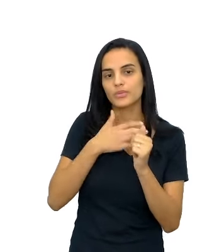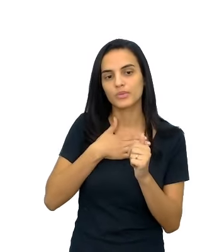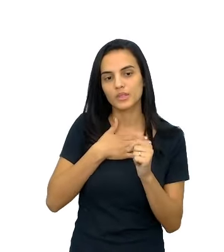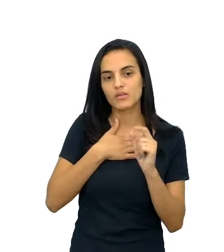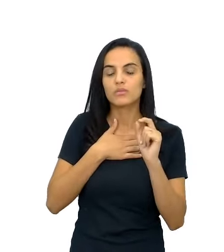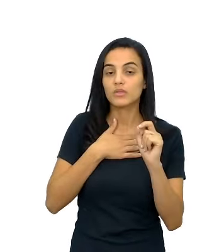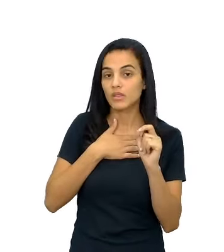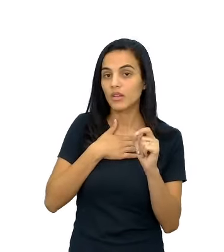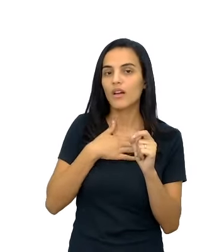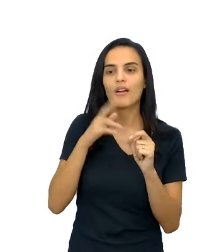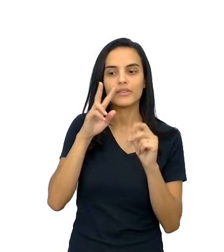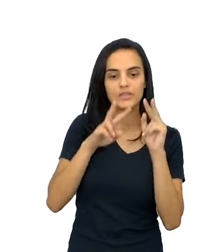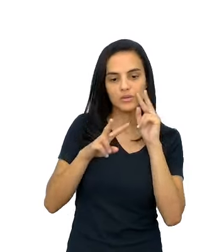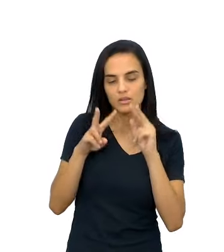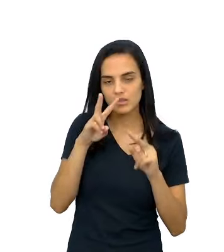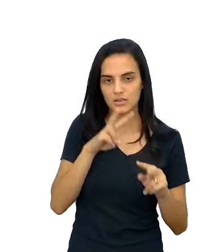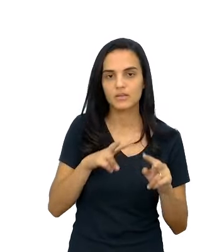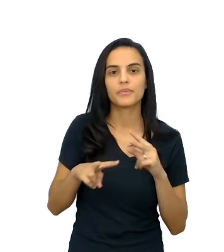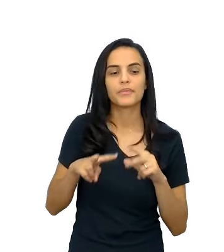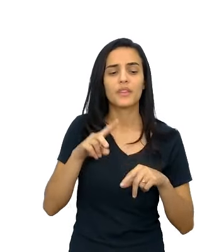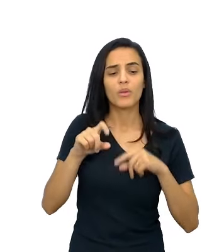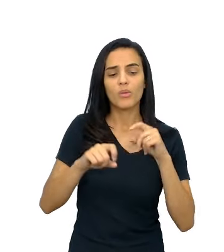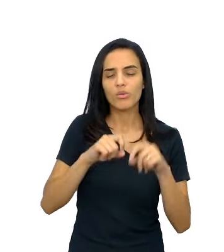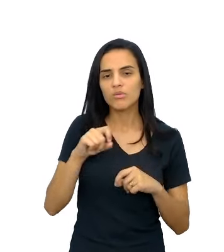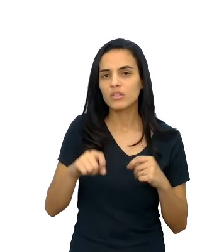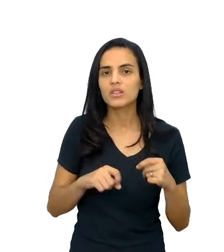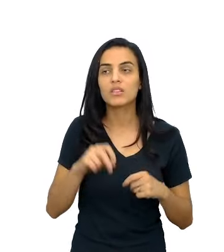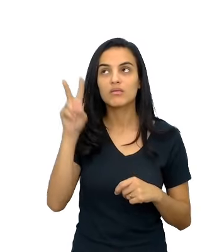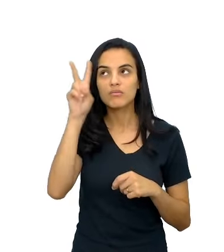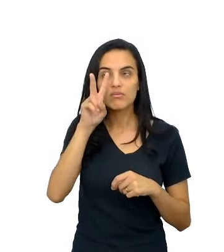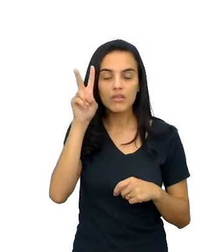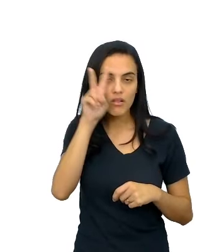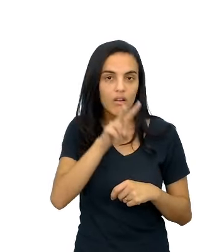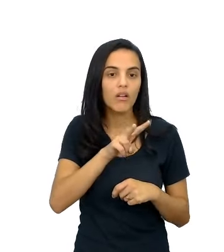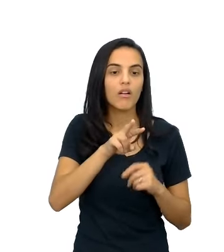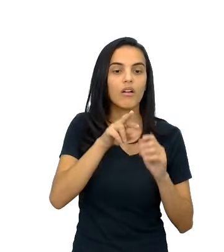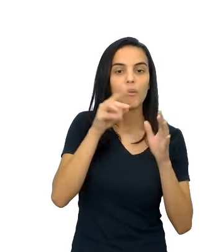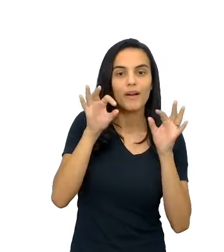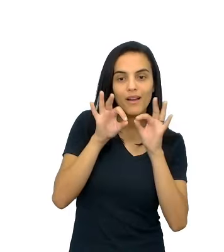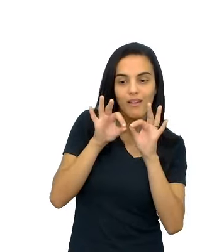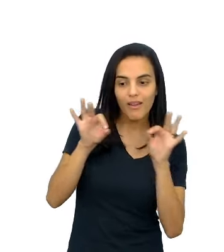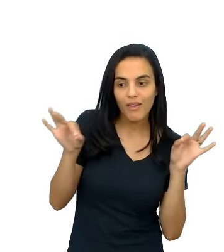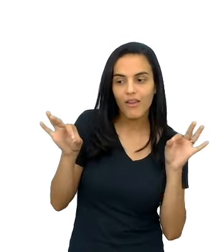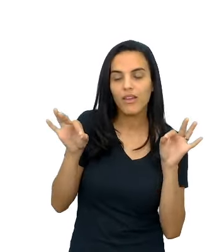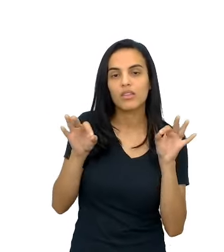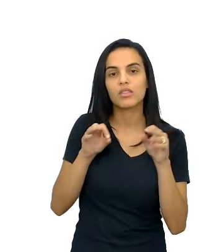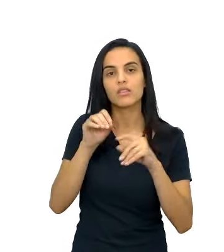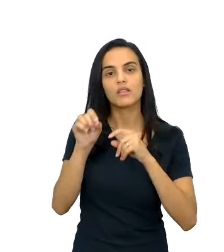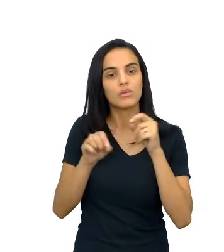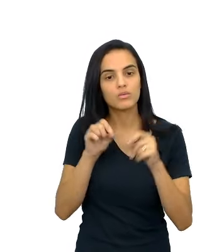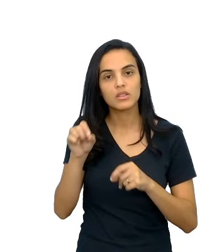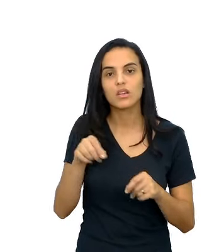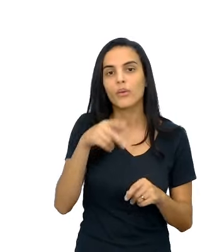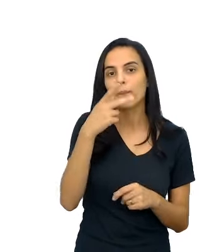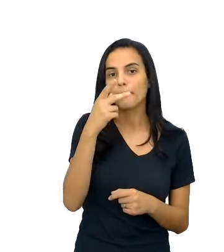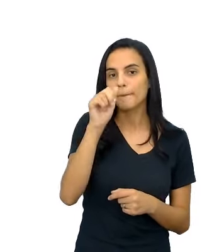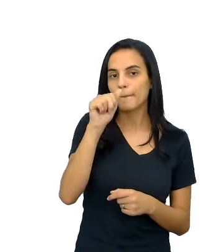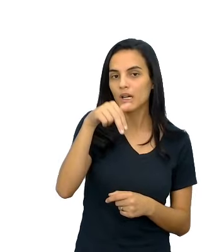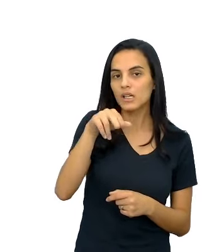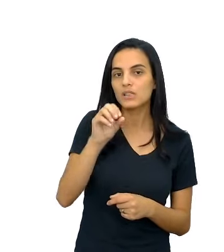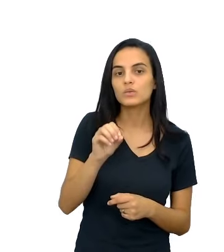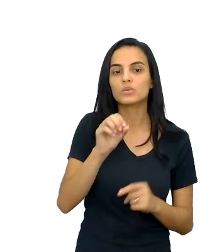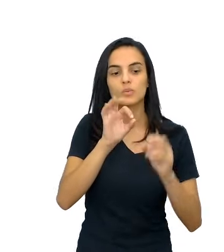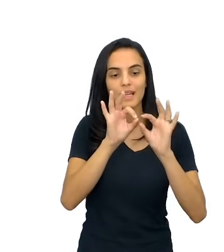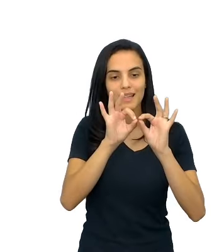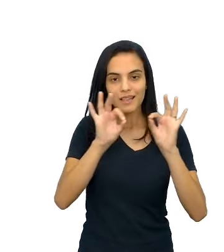A visualização, né? Do que é um ponto, do que é uma reta, do que é um plano, quando a gente fala do que é